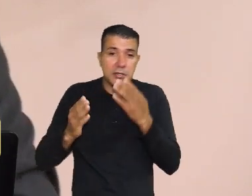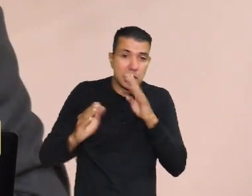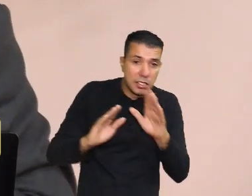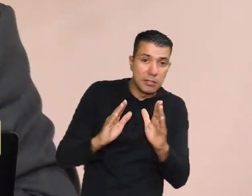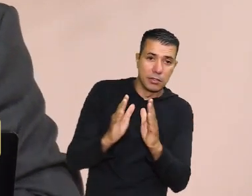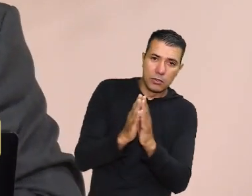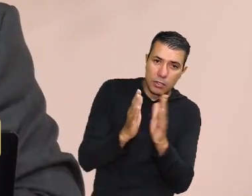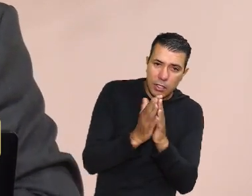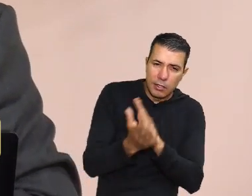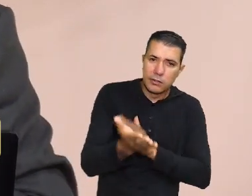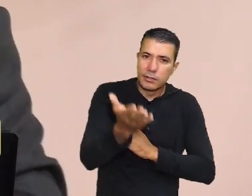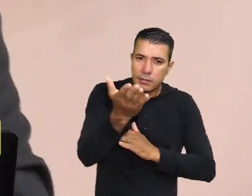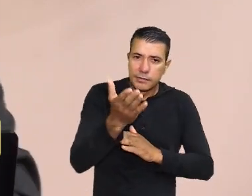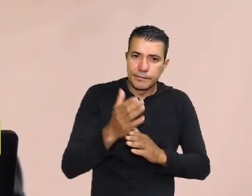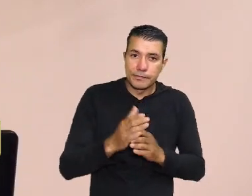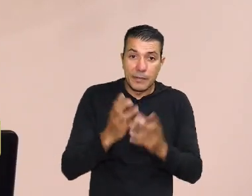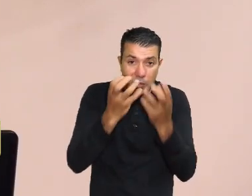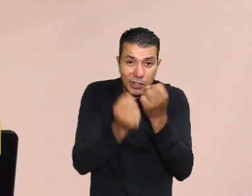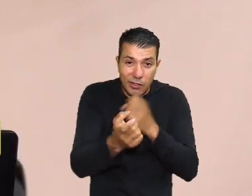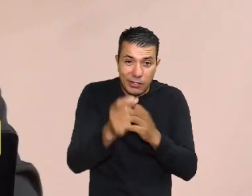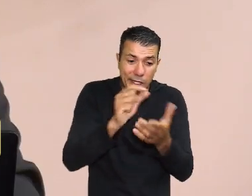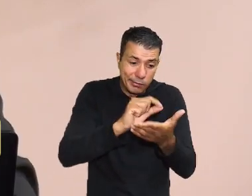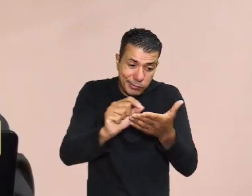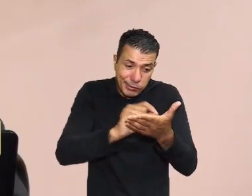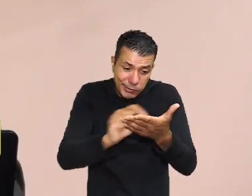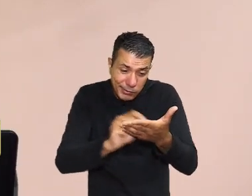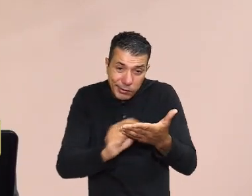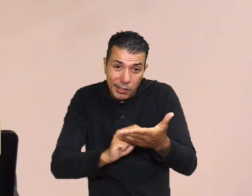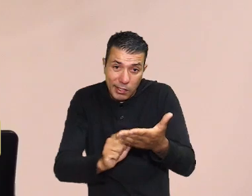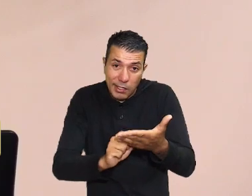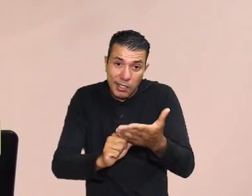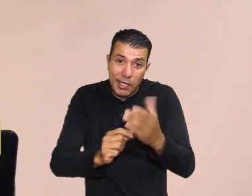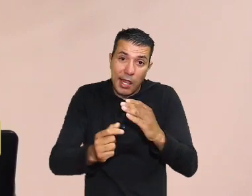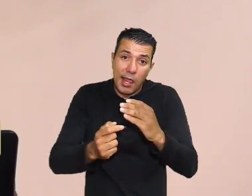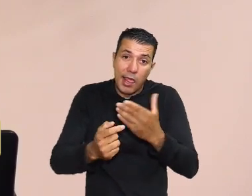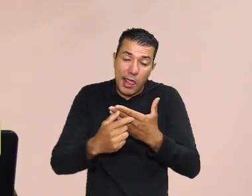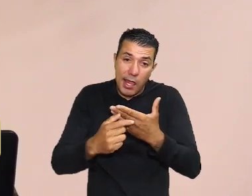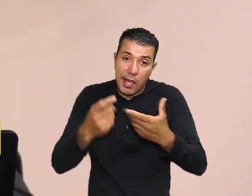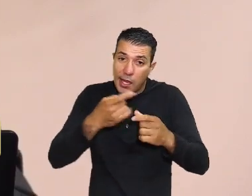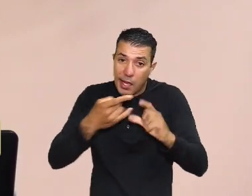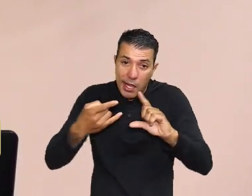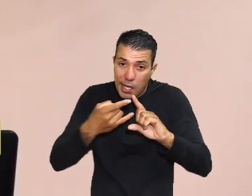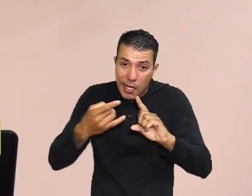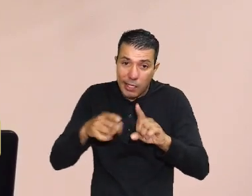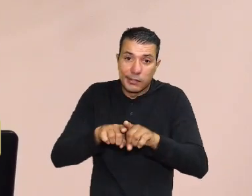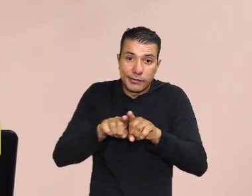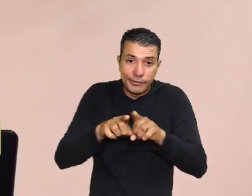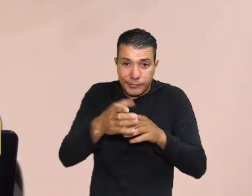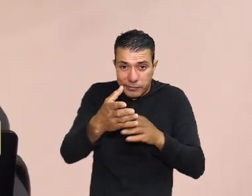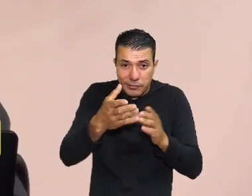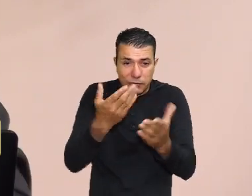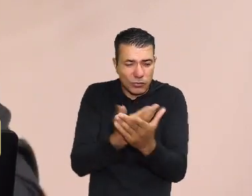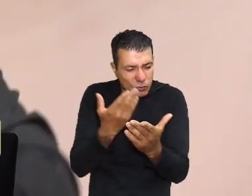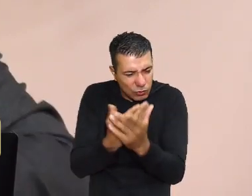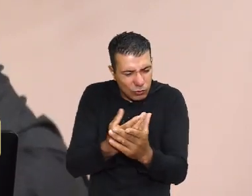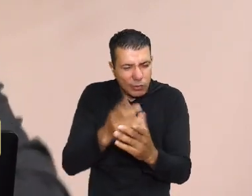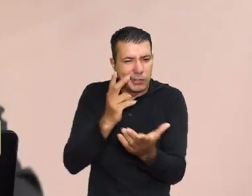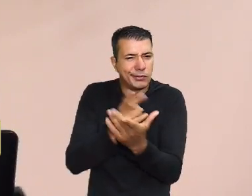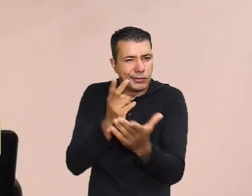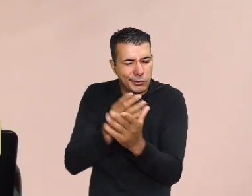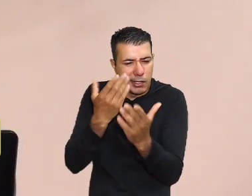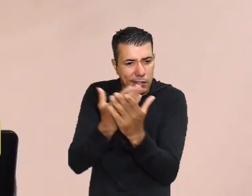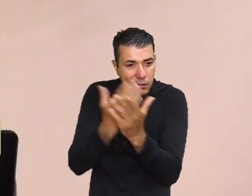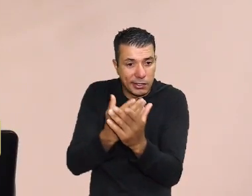orar. Eu quero que você preencha esse link, clique nele e escreva lá: eu quero continuar estudando a Bíblia, eu tenho